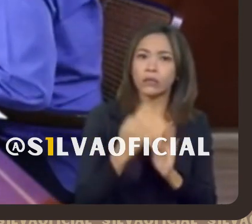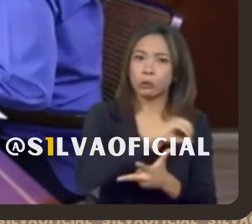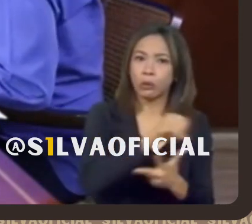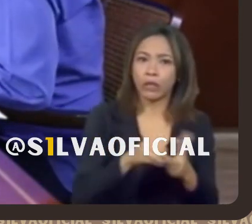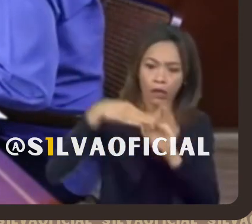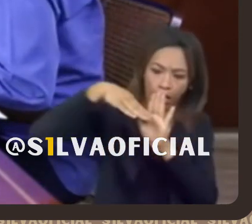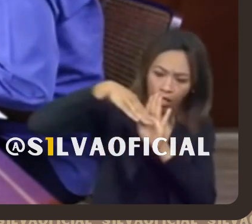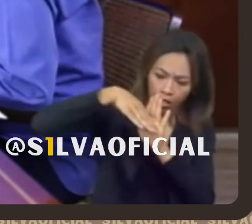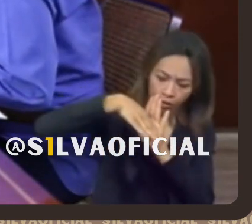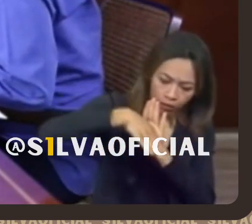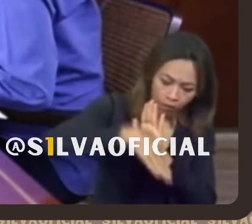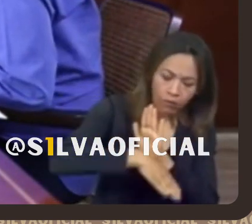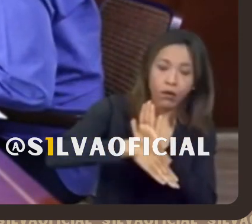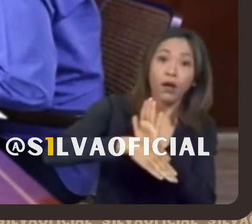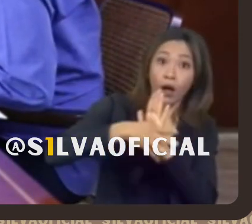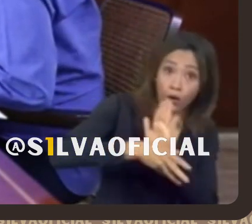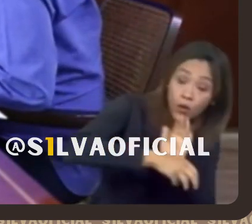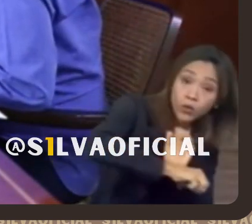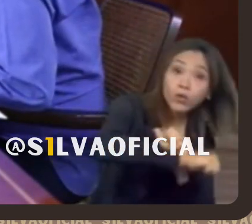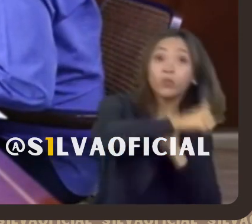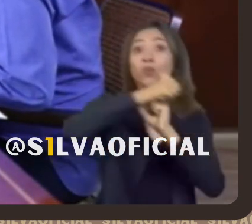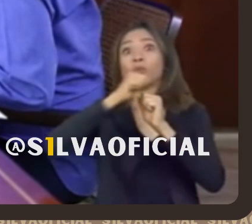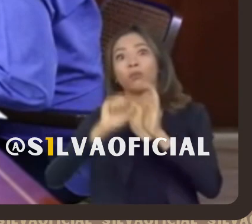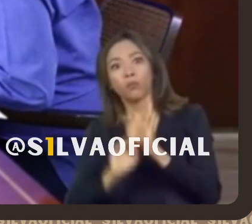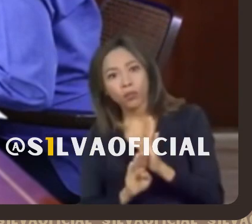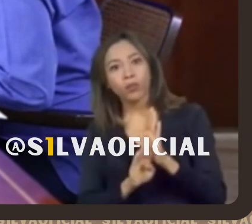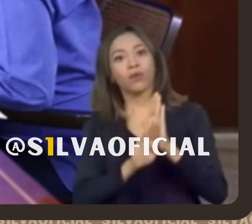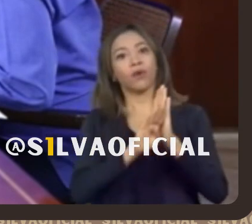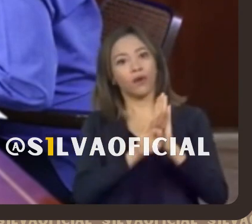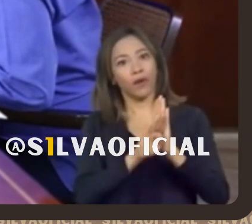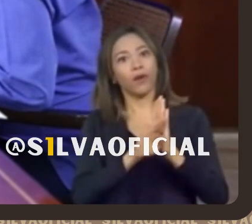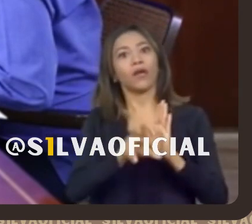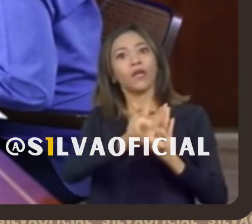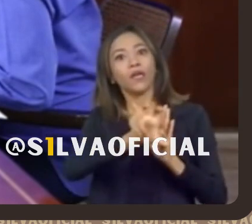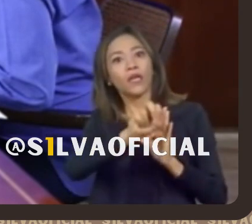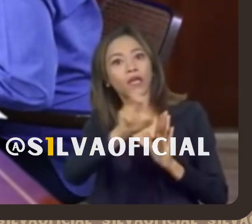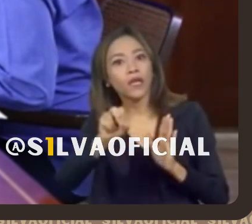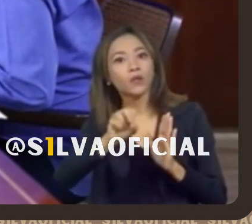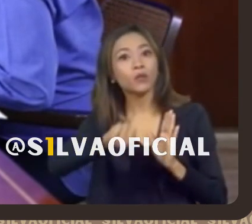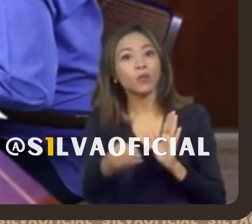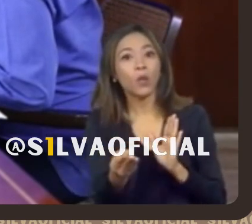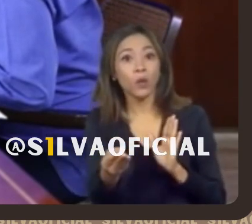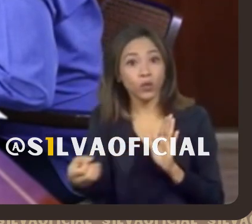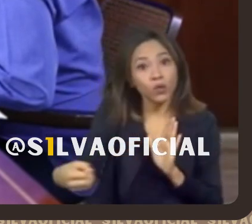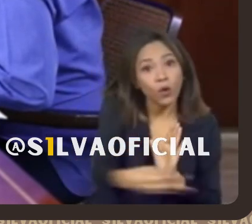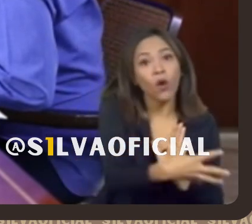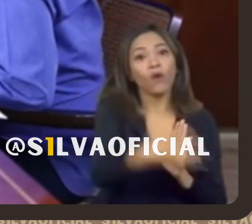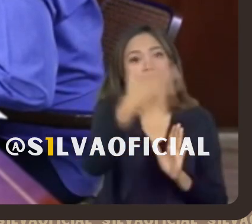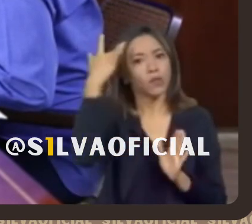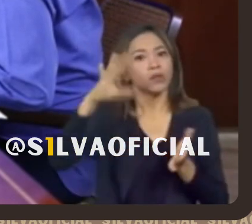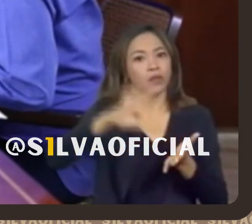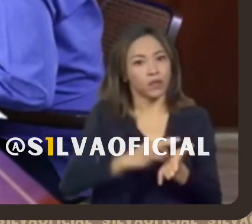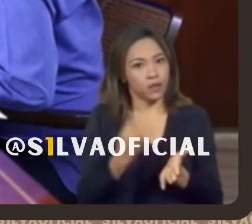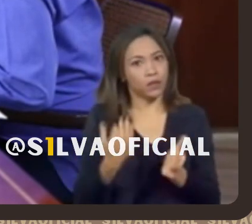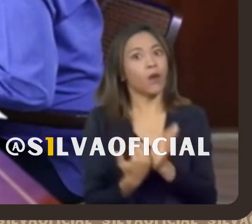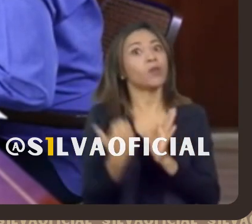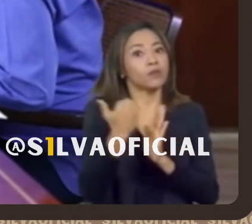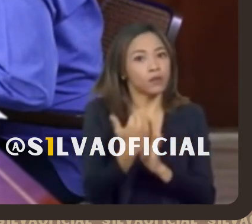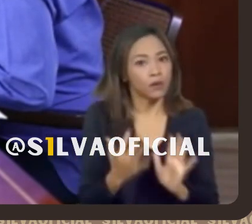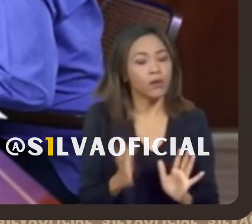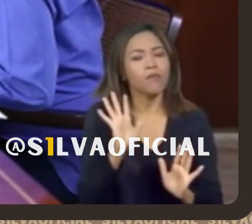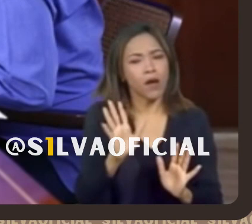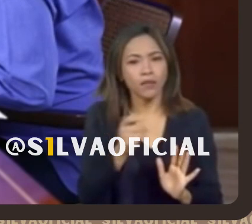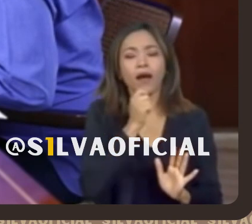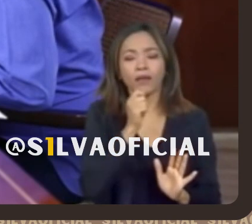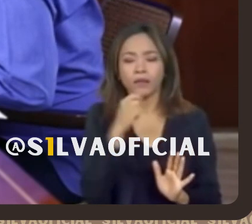primeira vez reverter essa curva esse ano com quase 500 milhões de no novos alunos inscritos então foi um esforço mas ainda precisamos avançar ainda muito mais